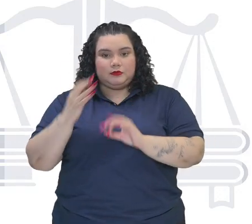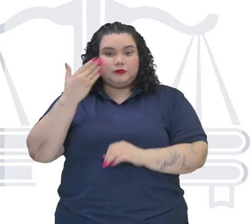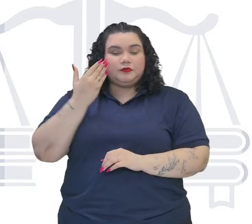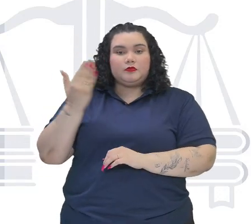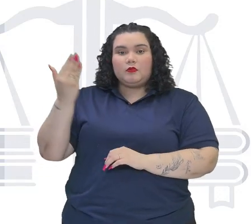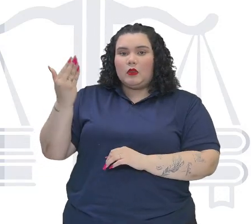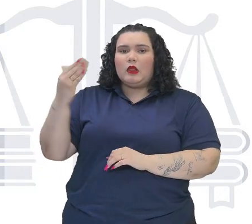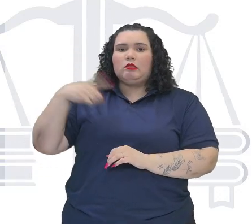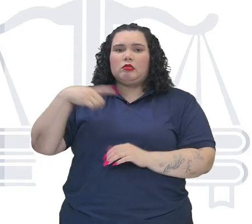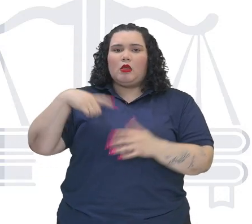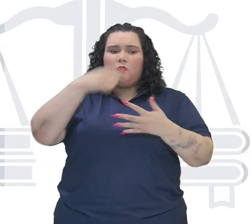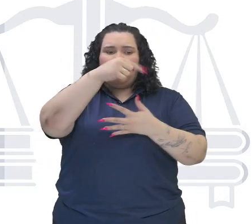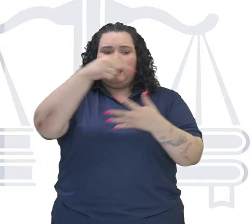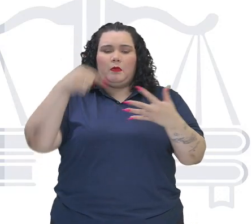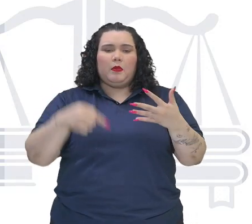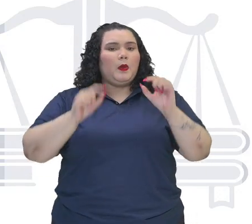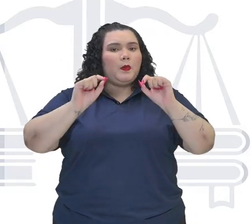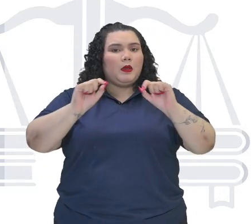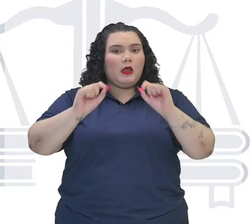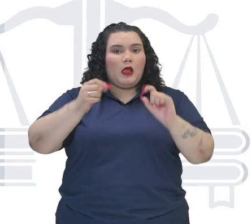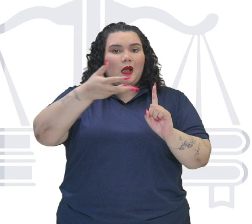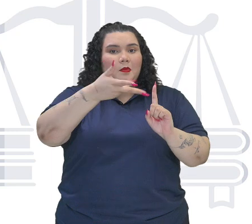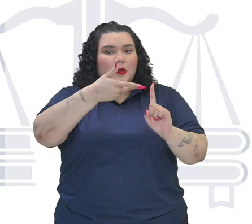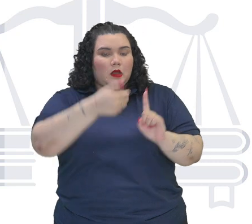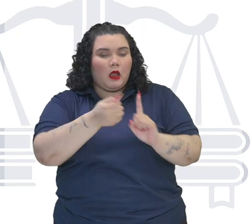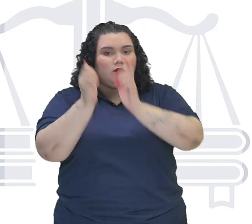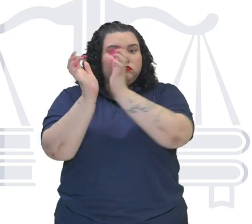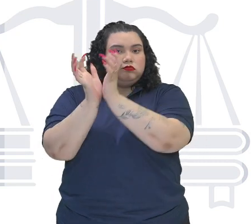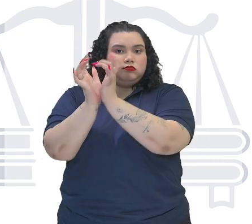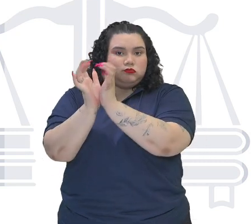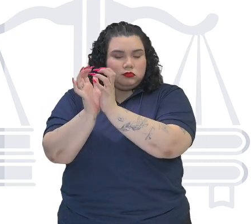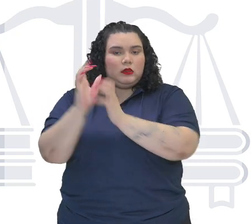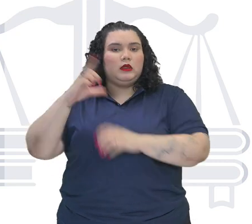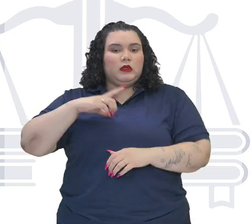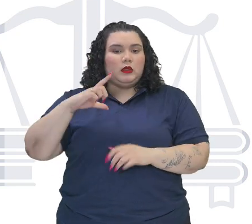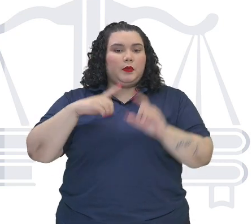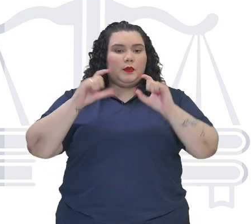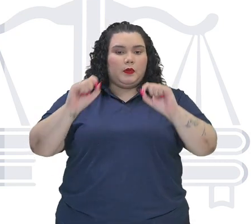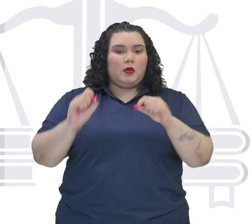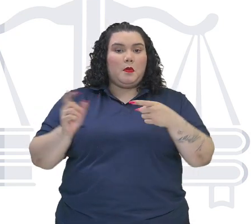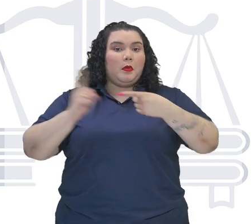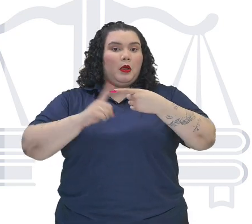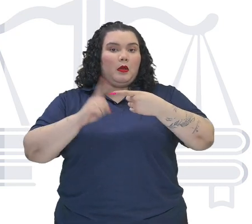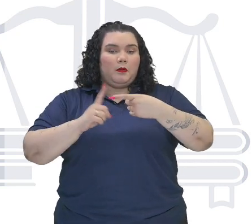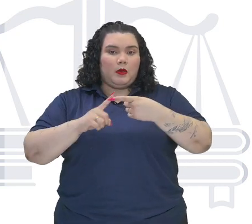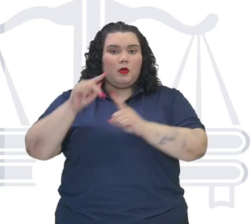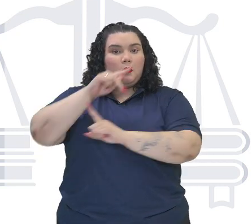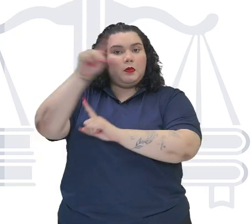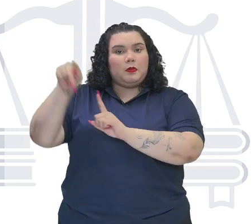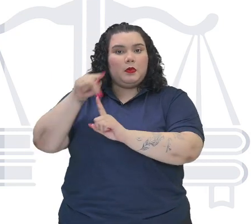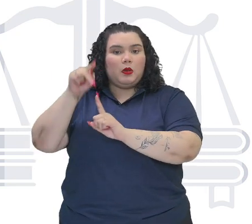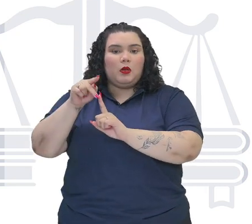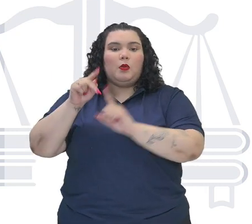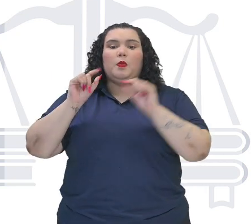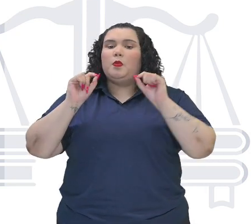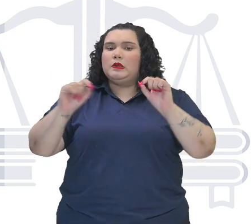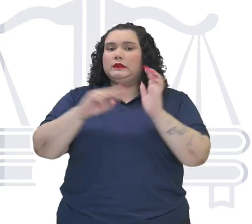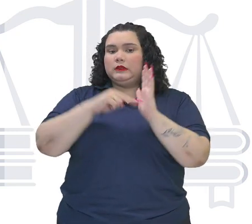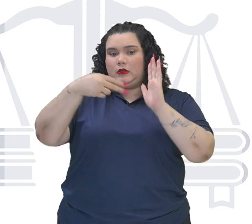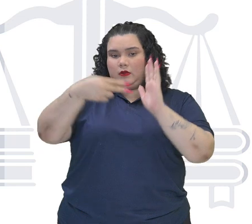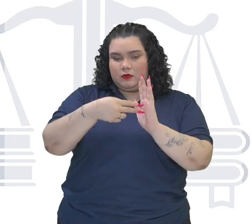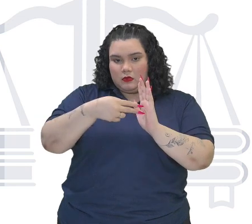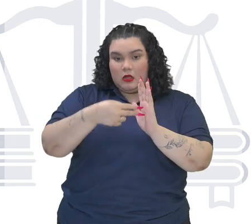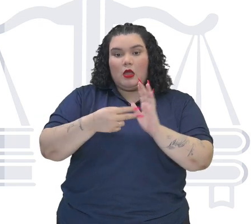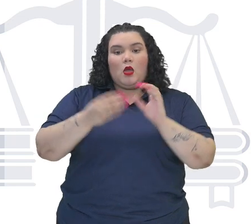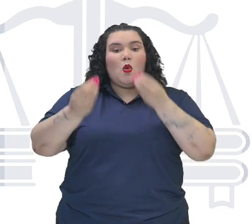habilidades metacognitivas, existe uma, né, que é chamada de planejamento, que é uma etapa de escolha